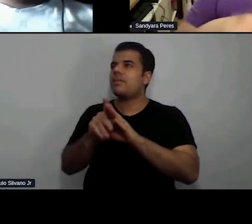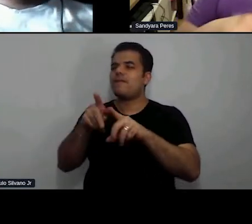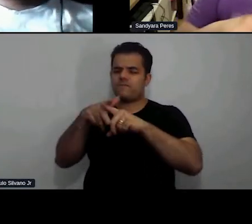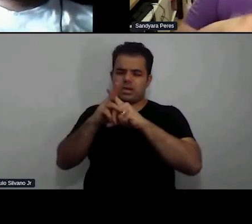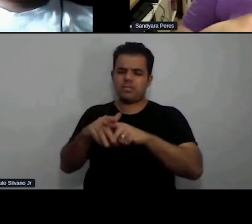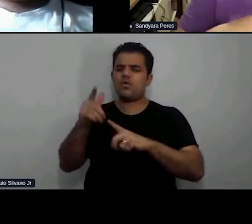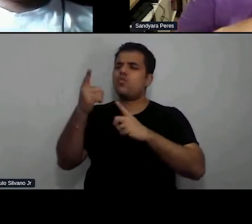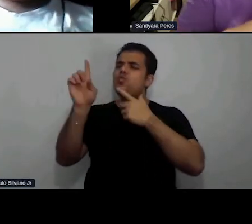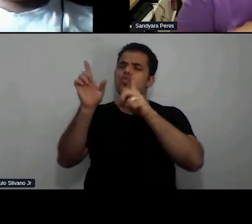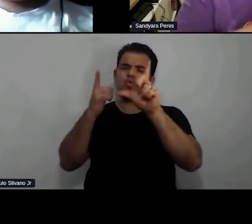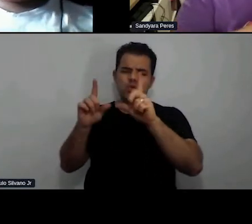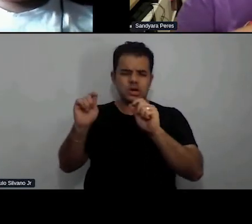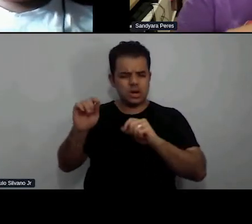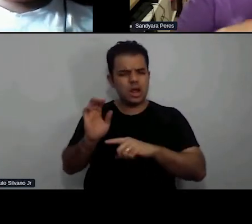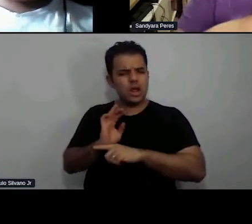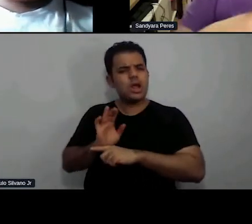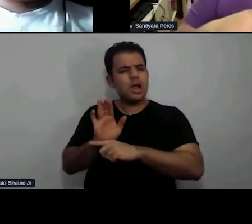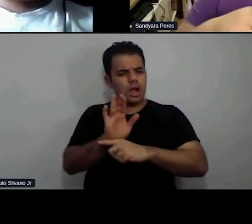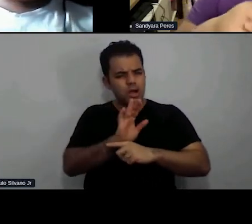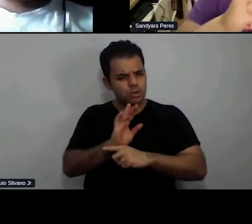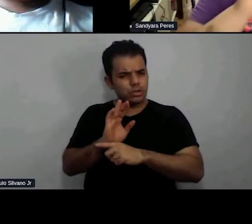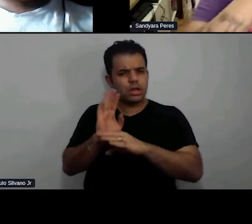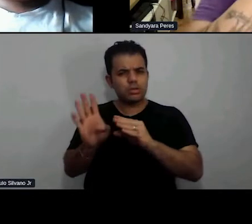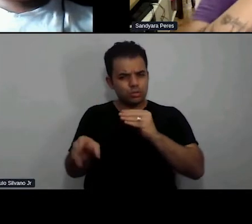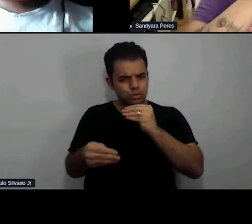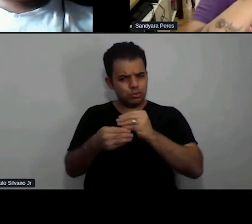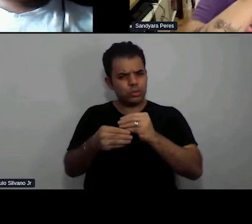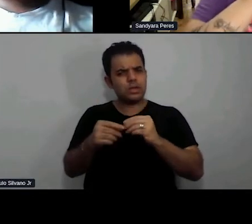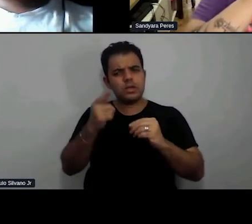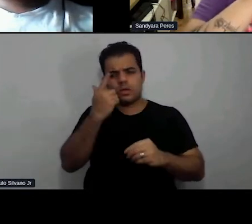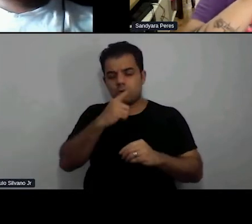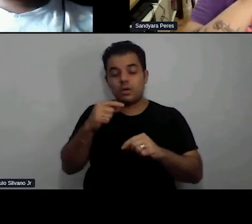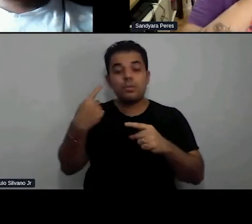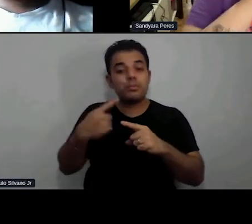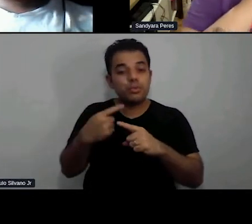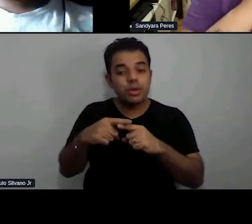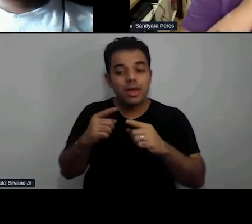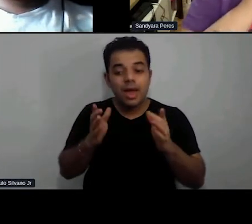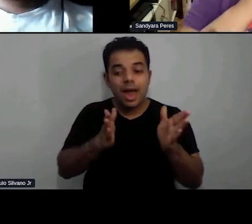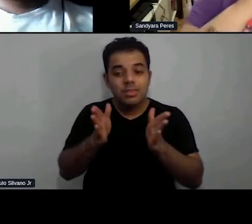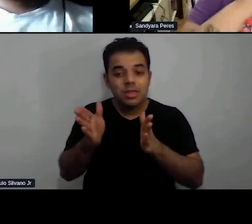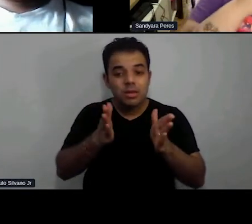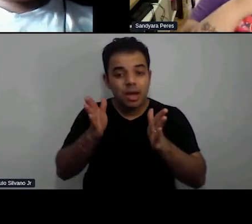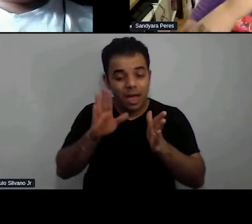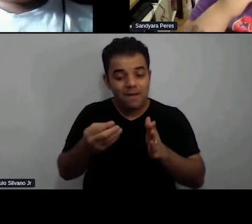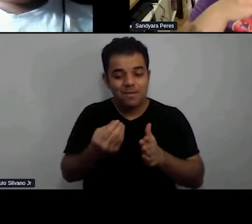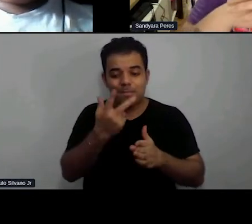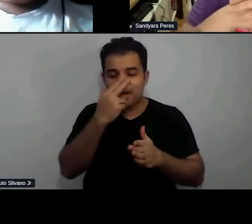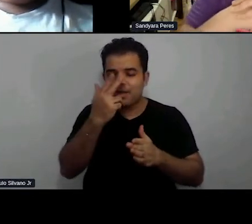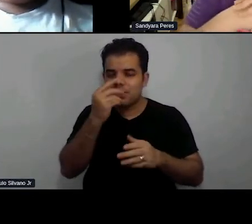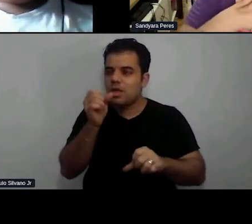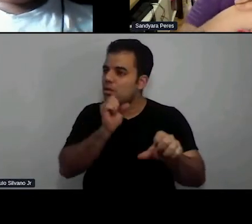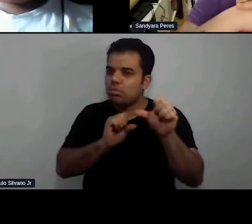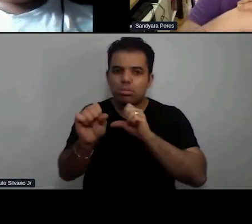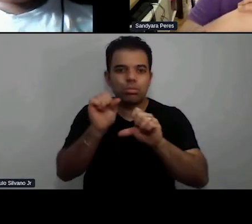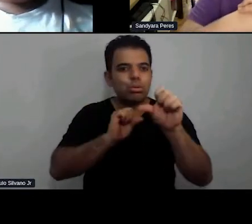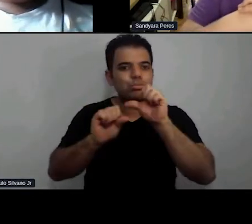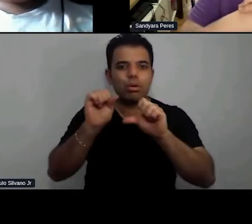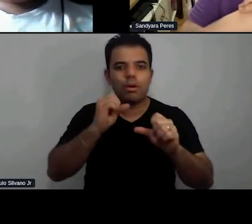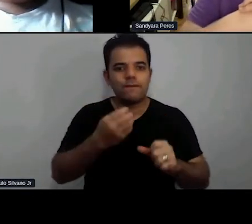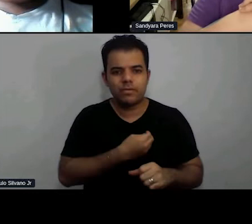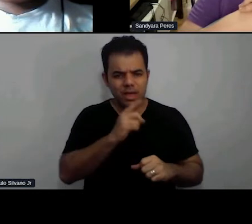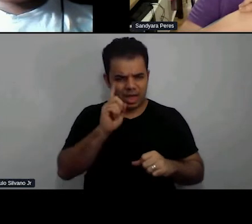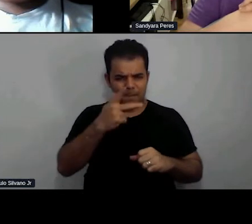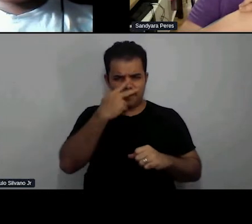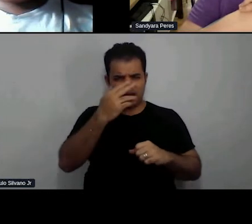que podem ajudar e contribuir. Por quê? A acessibilidade é uma coisa viva. Não é uma coisa escrita em pedra,